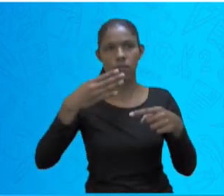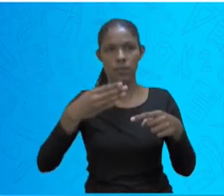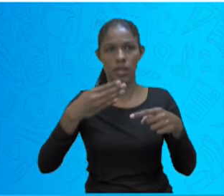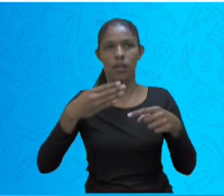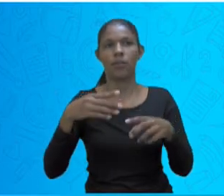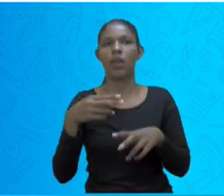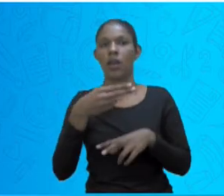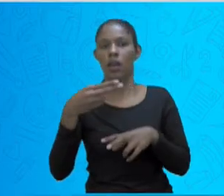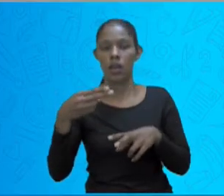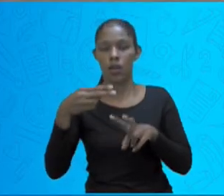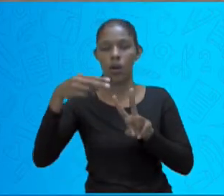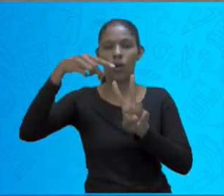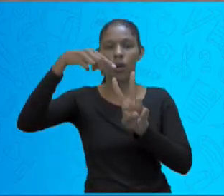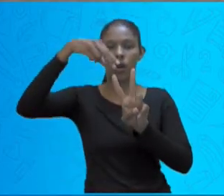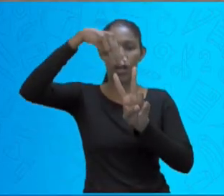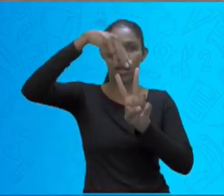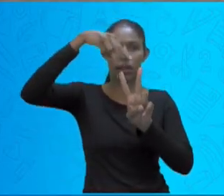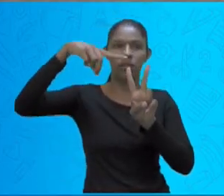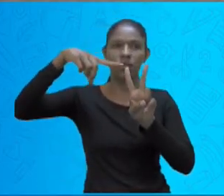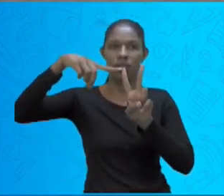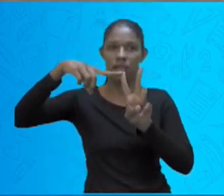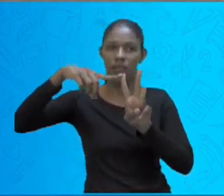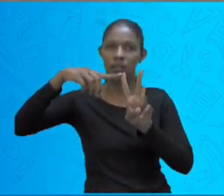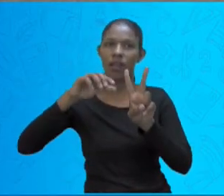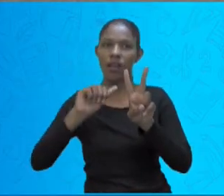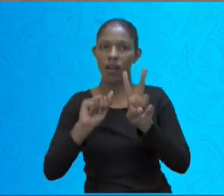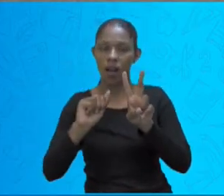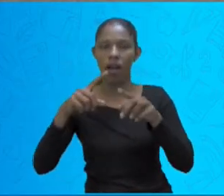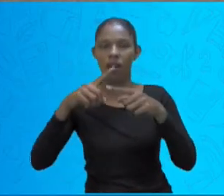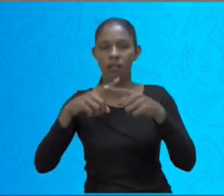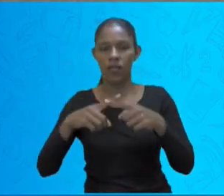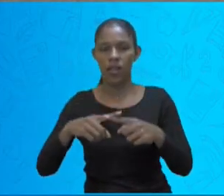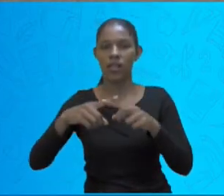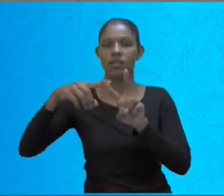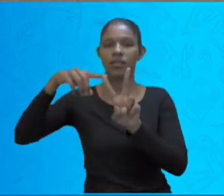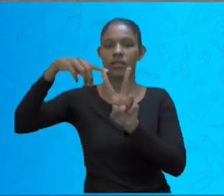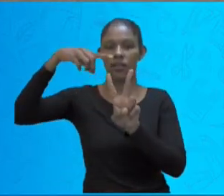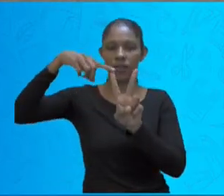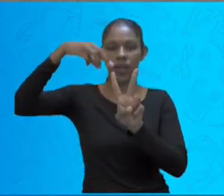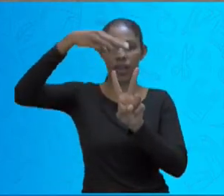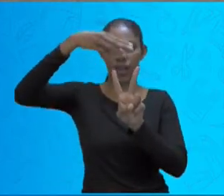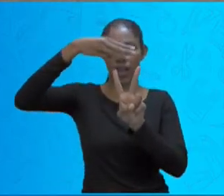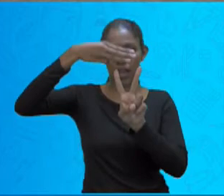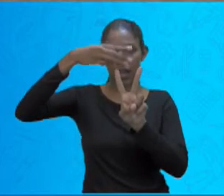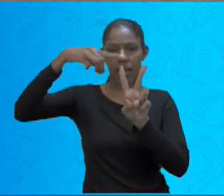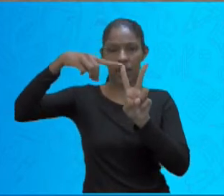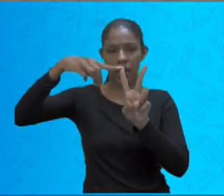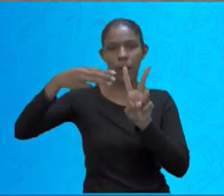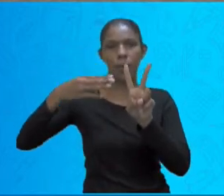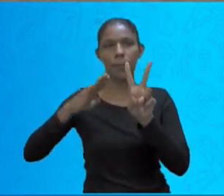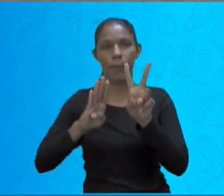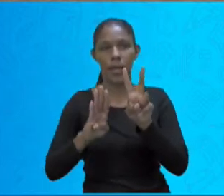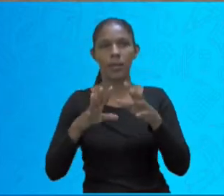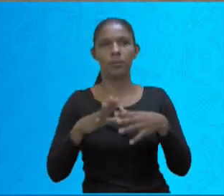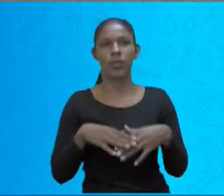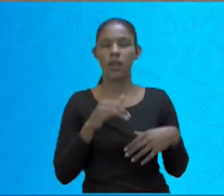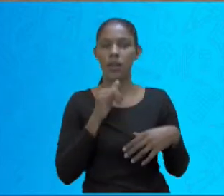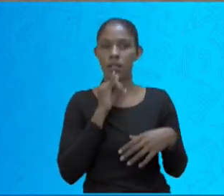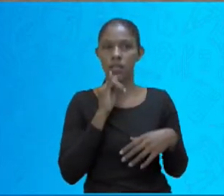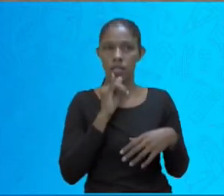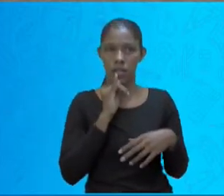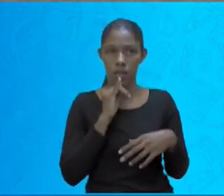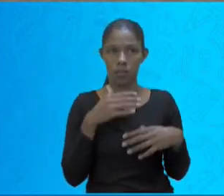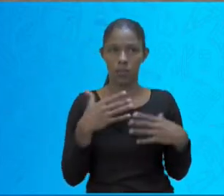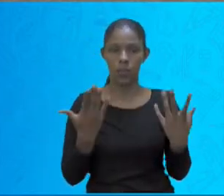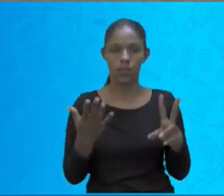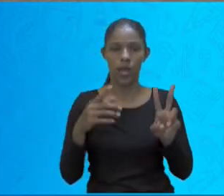enésima de B. Veja o exemplo aqui. 4, raiz quadrada de 4 vezes 10.